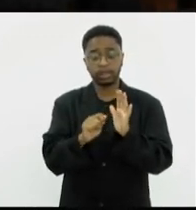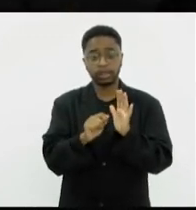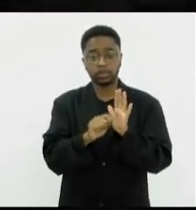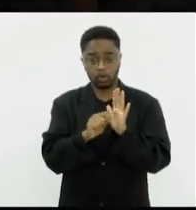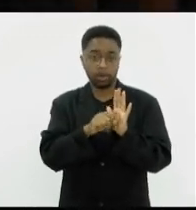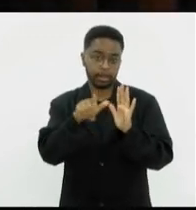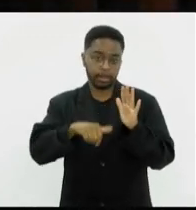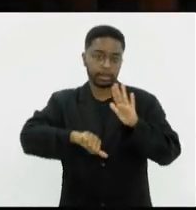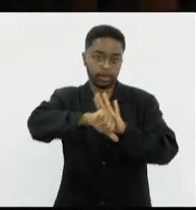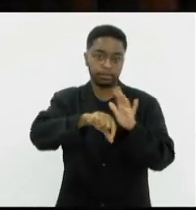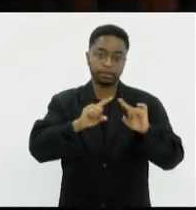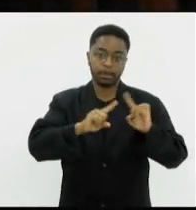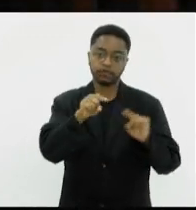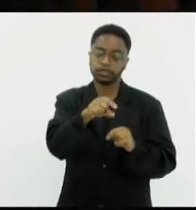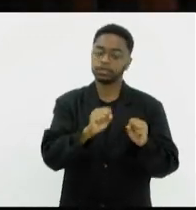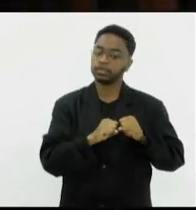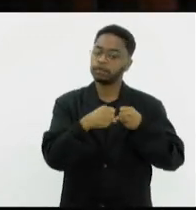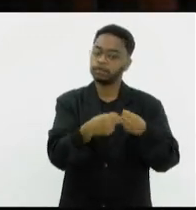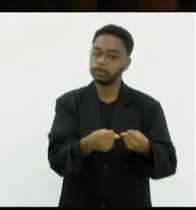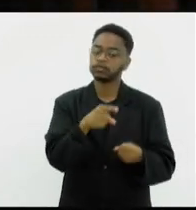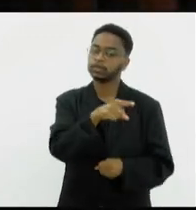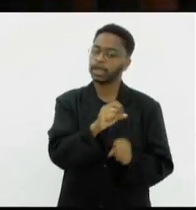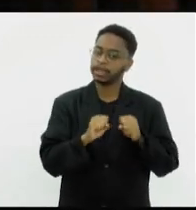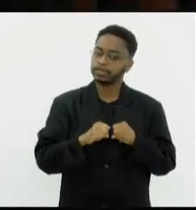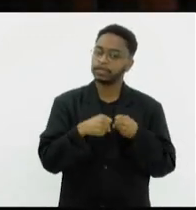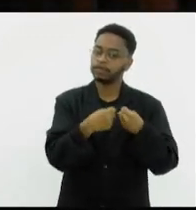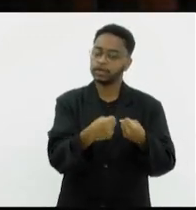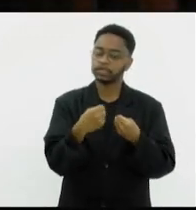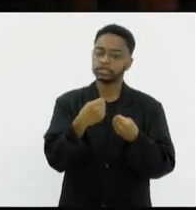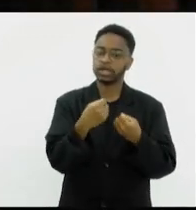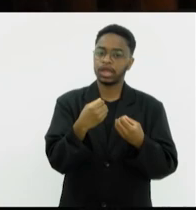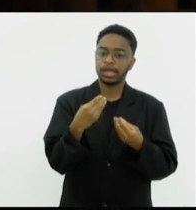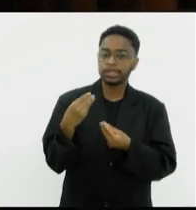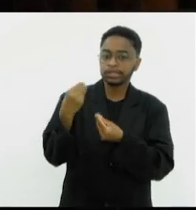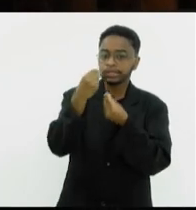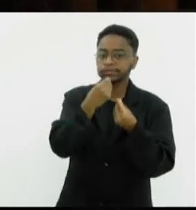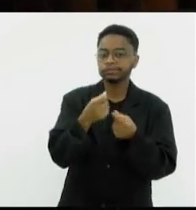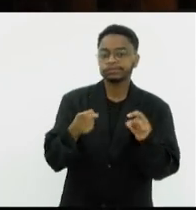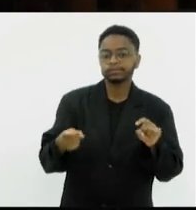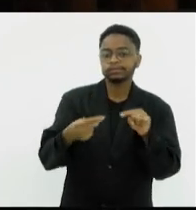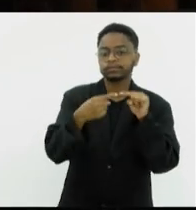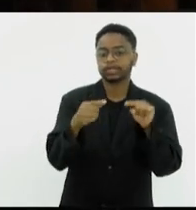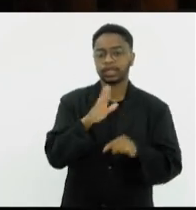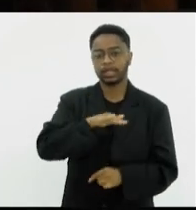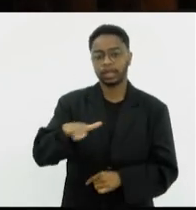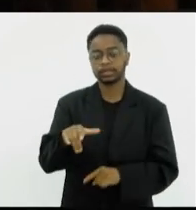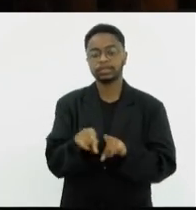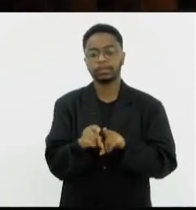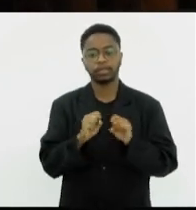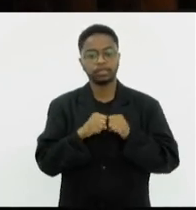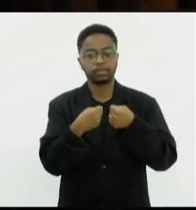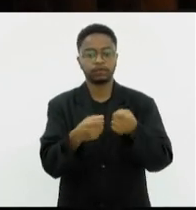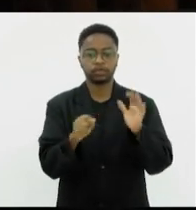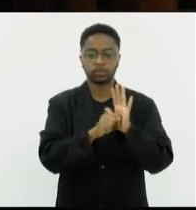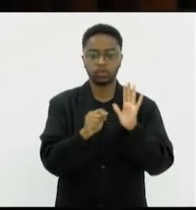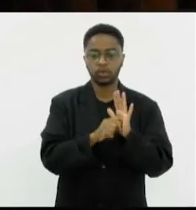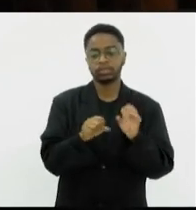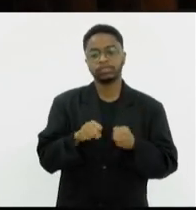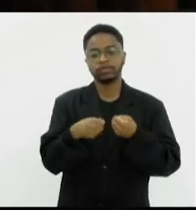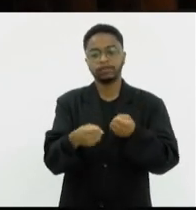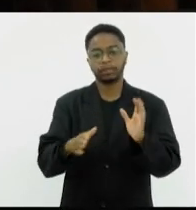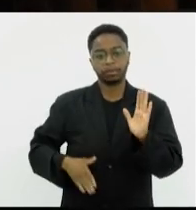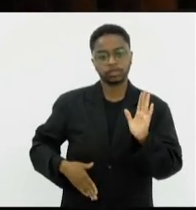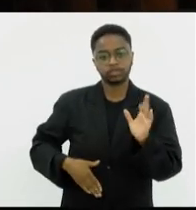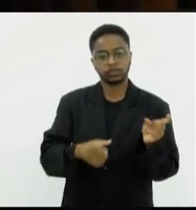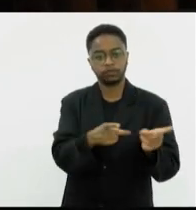Vossa Excelência defende? Vossa Excelência defende sexualização de crianças, Vossa Excelência defende a droga, defende traficante